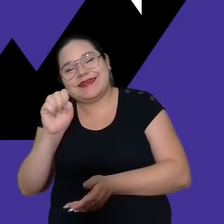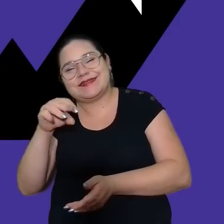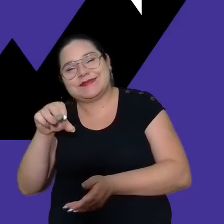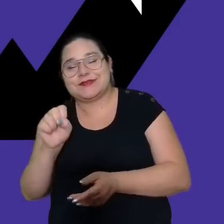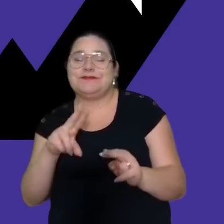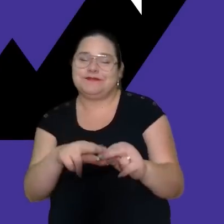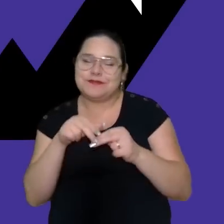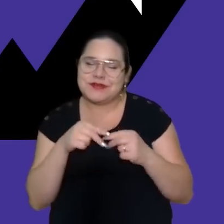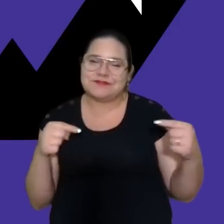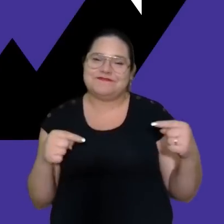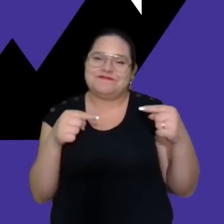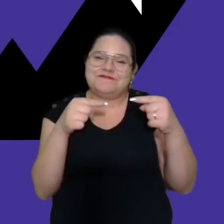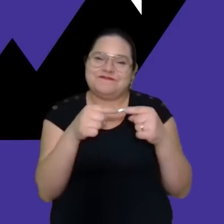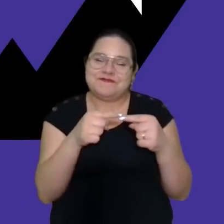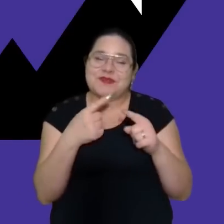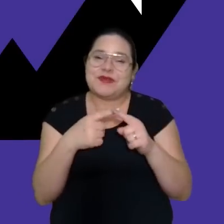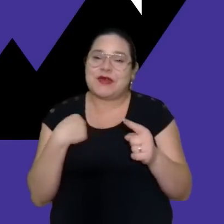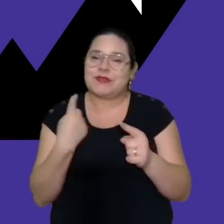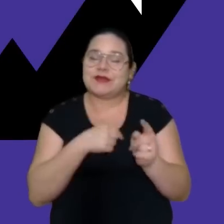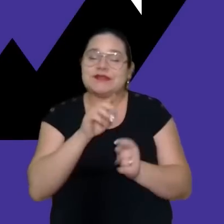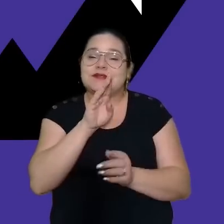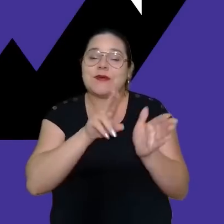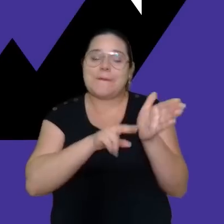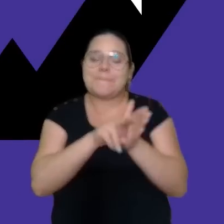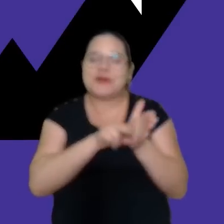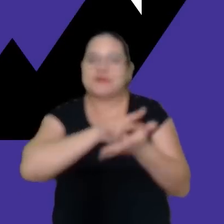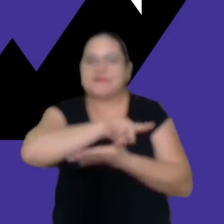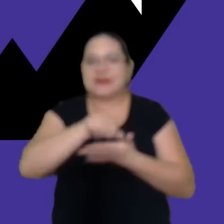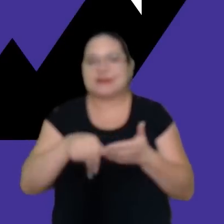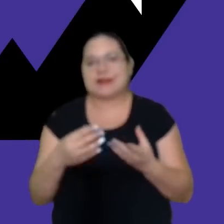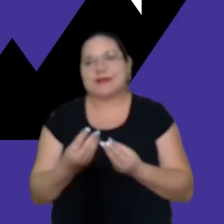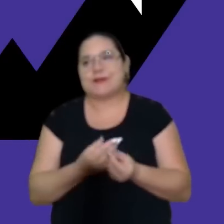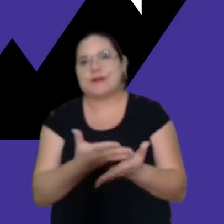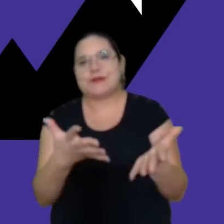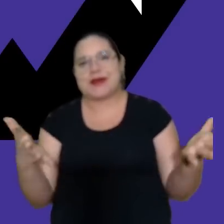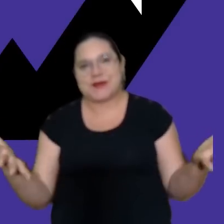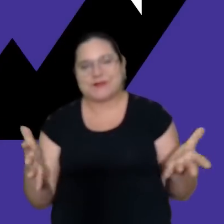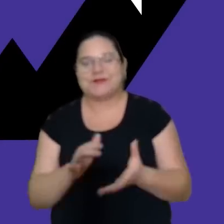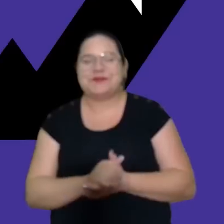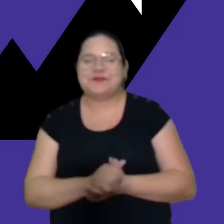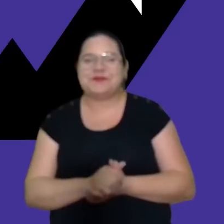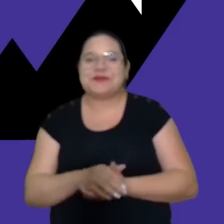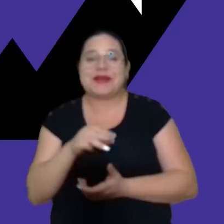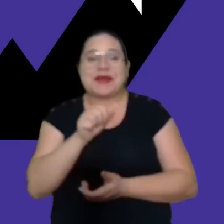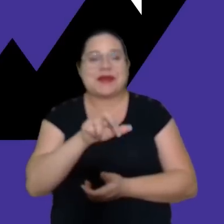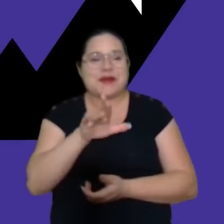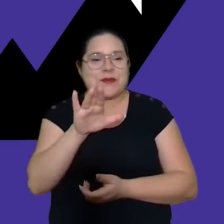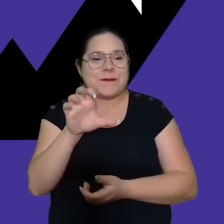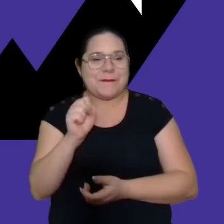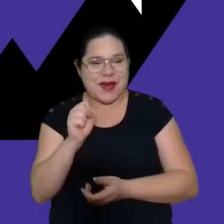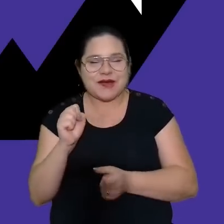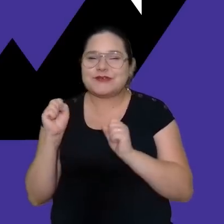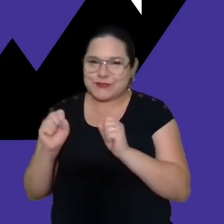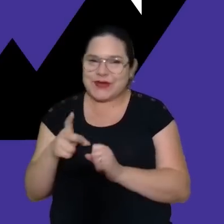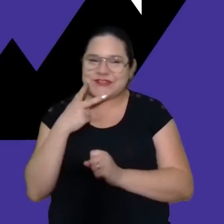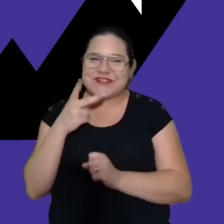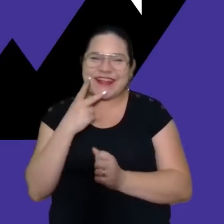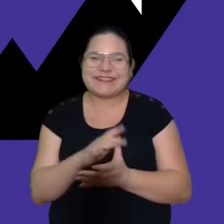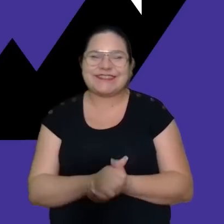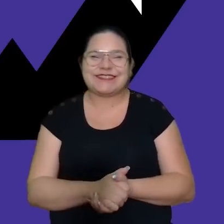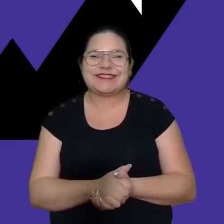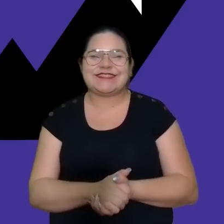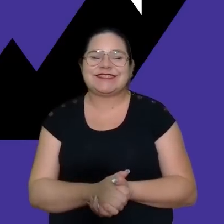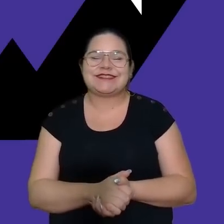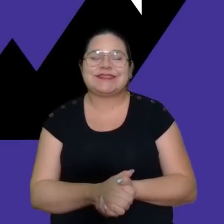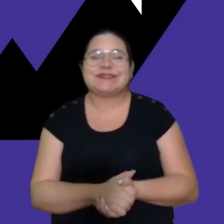sua biodiversidade. Christian, o Marcos está levantando a mão ali, pode pegar a bola. Não, o que eu